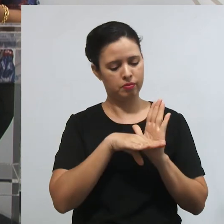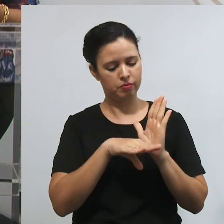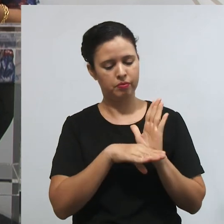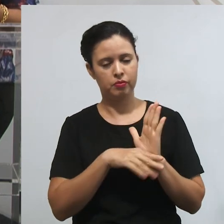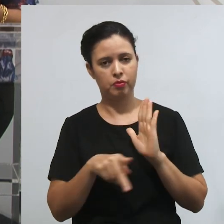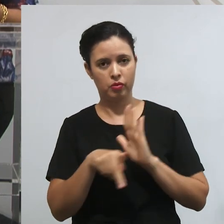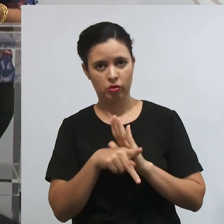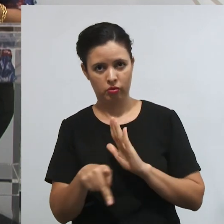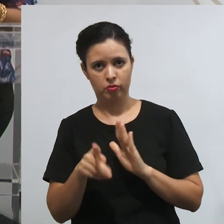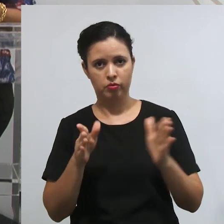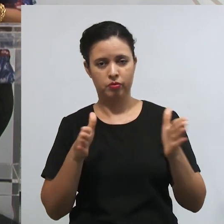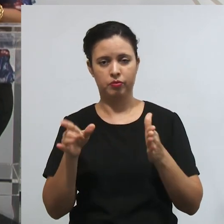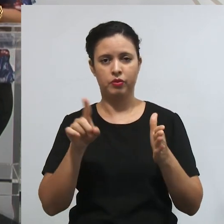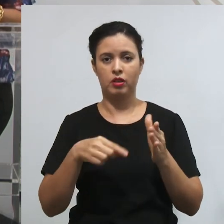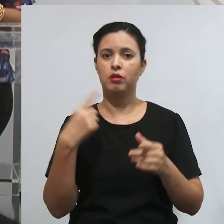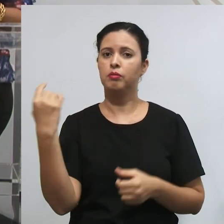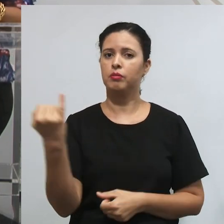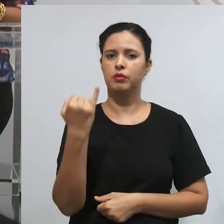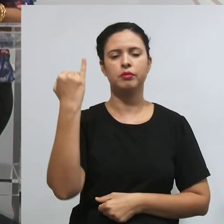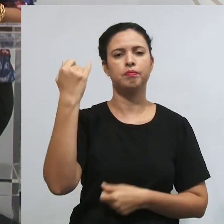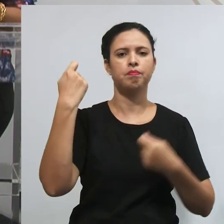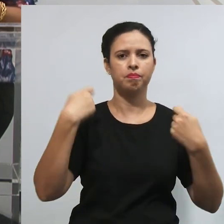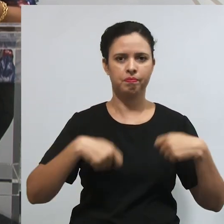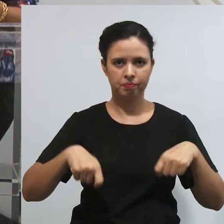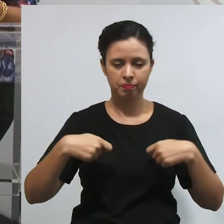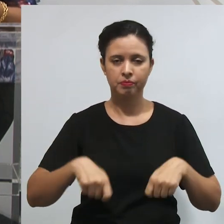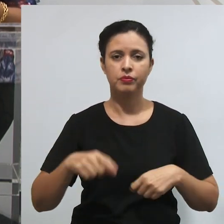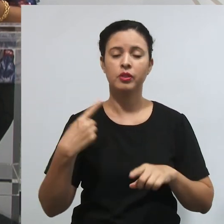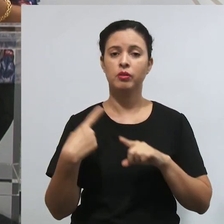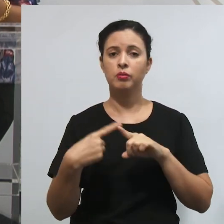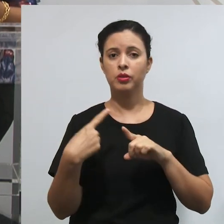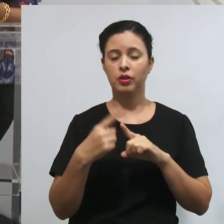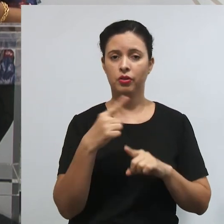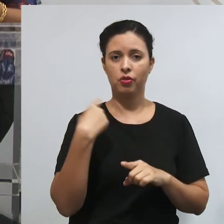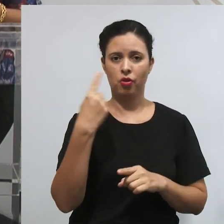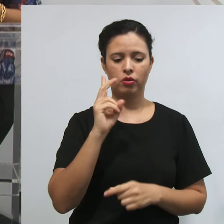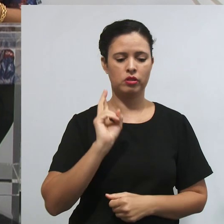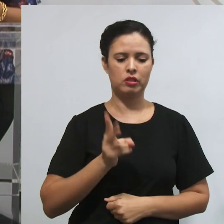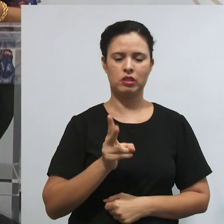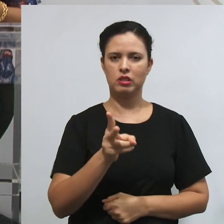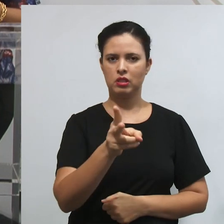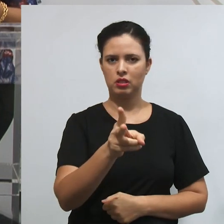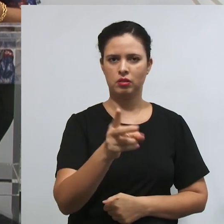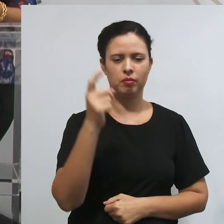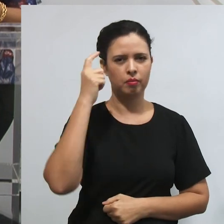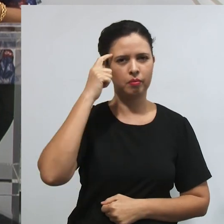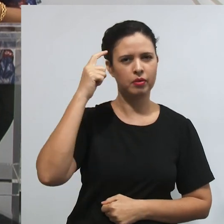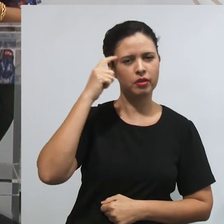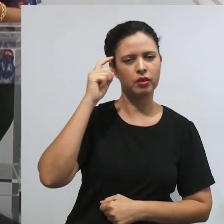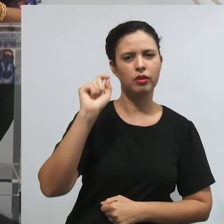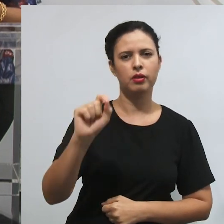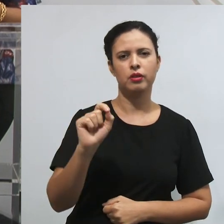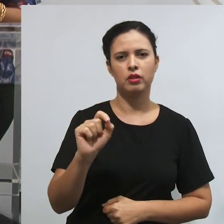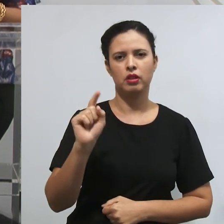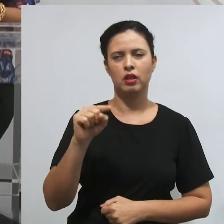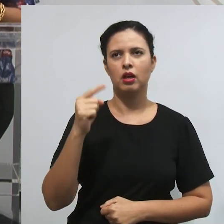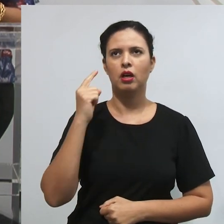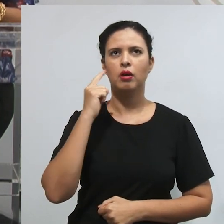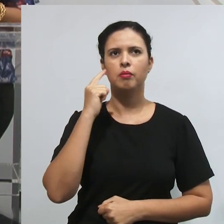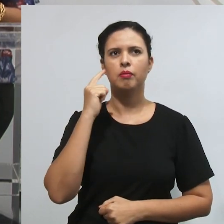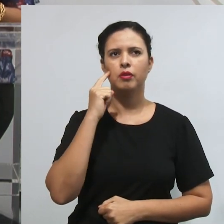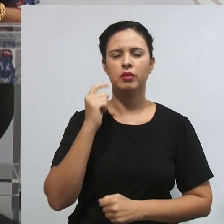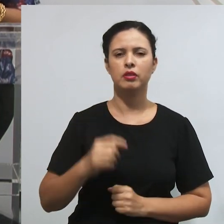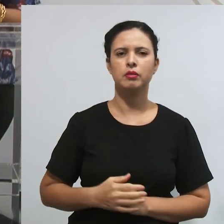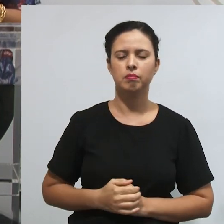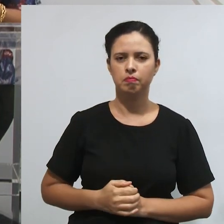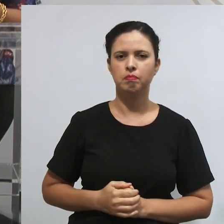também do planejamento faz-se necessário, porque nós não podemos continuar com a ideia, né,